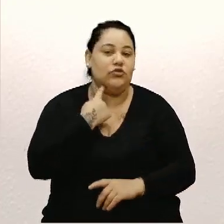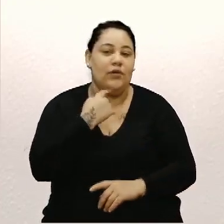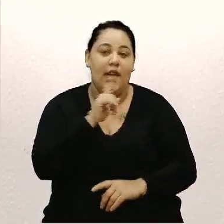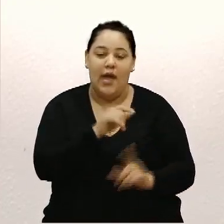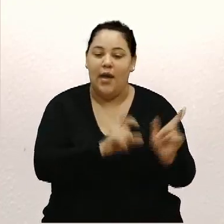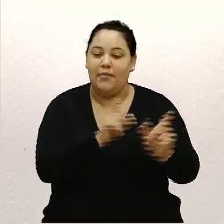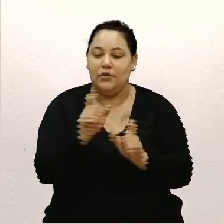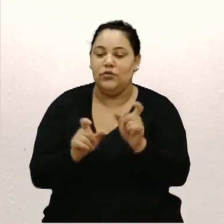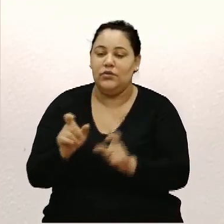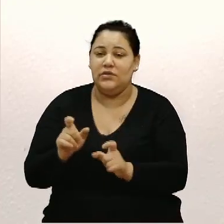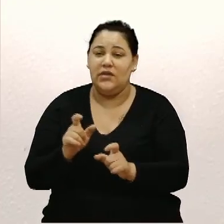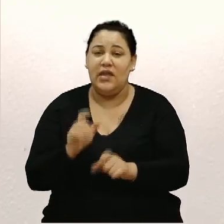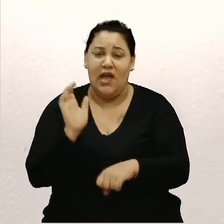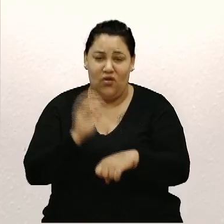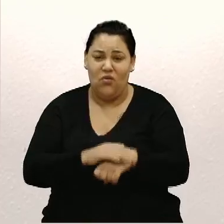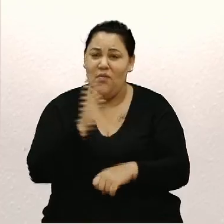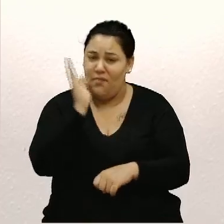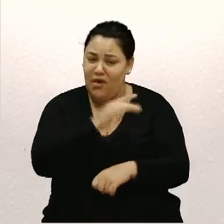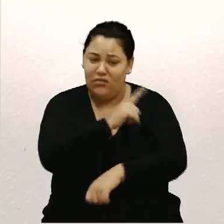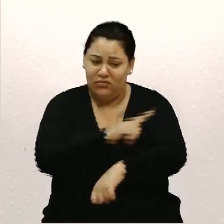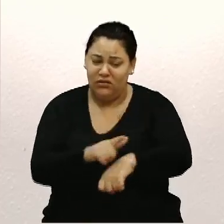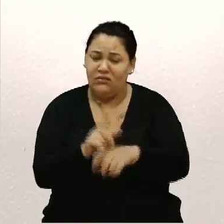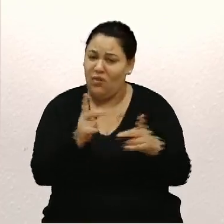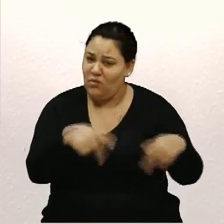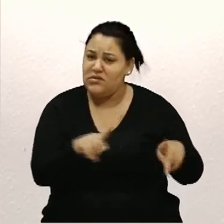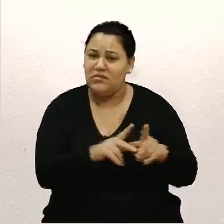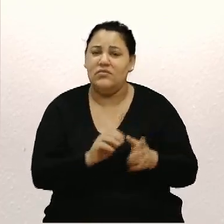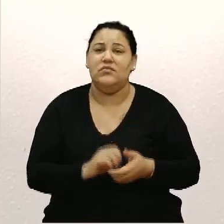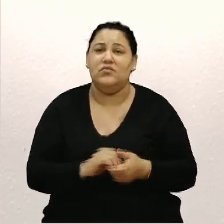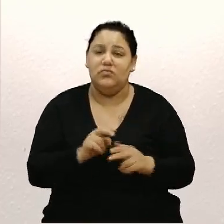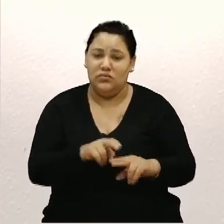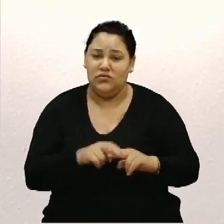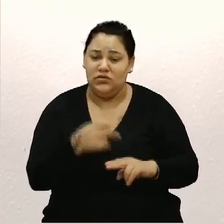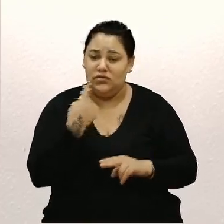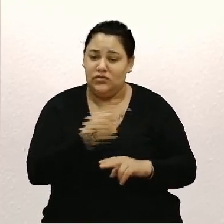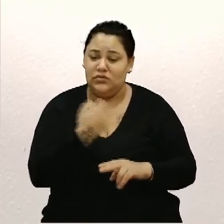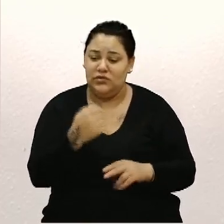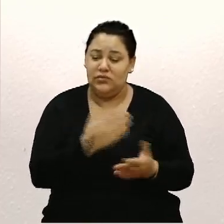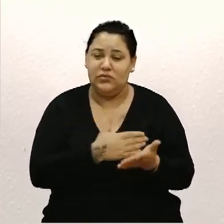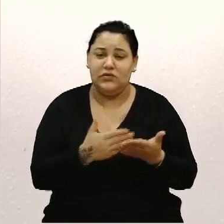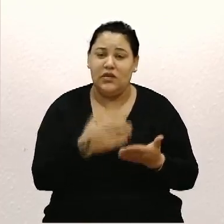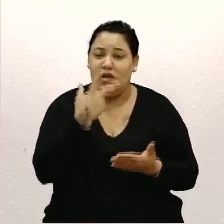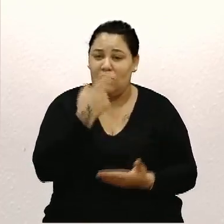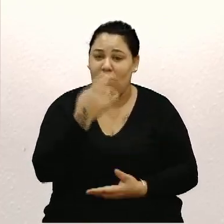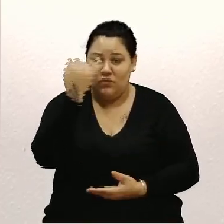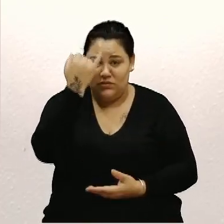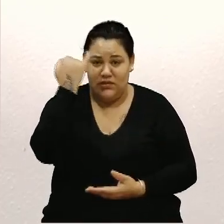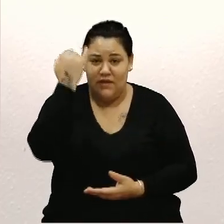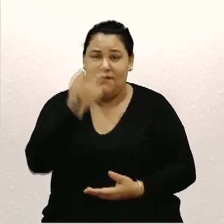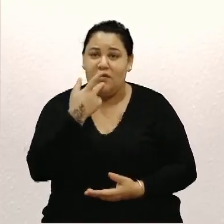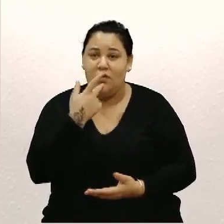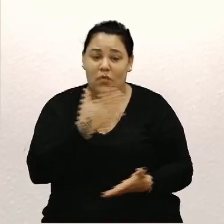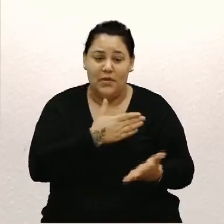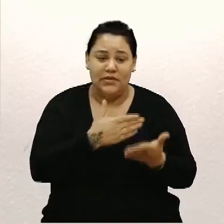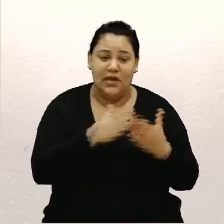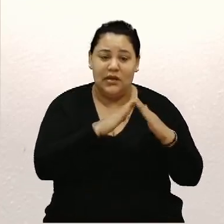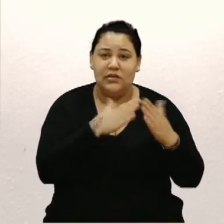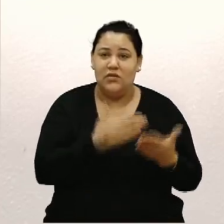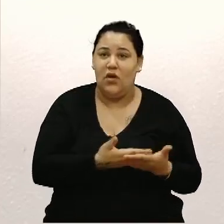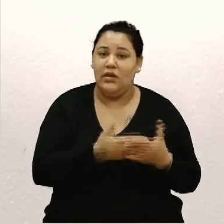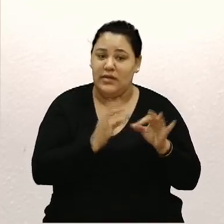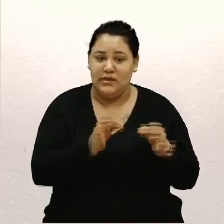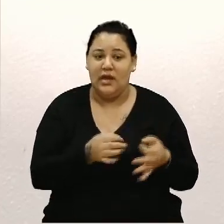má educação das pessoas. Por isso que nós temos que começar, como disse o vereador D'Ambrosio, pelas escolas. Aí está